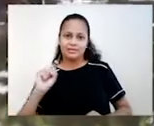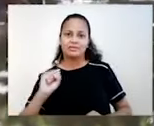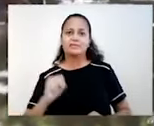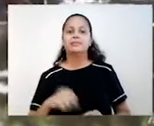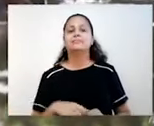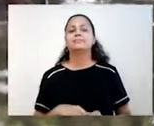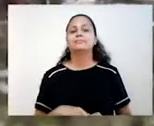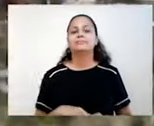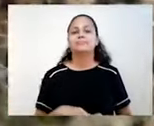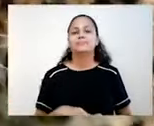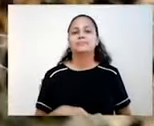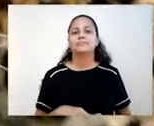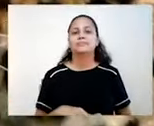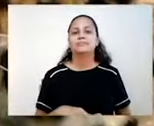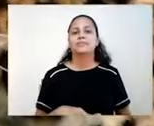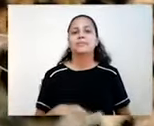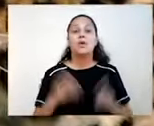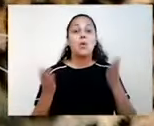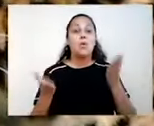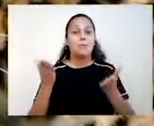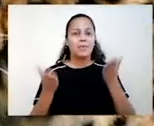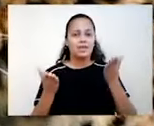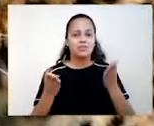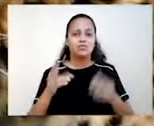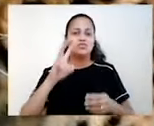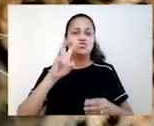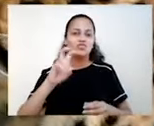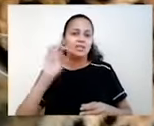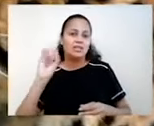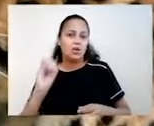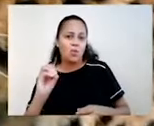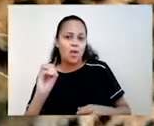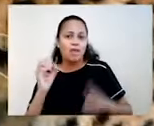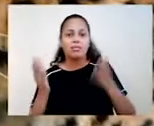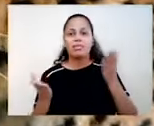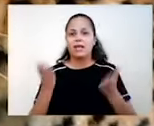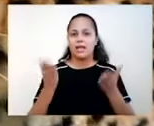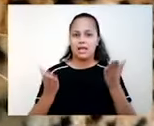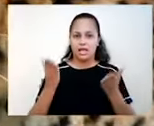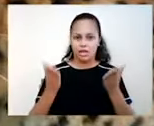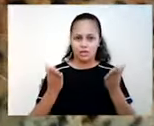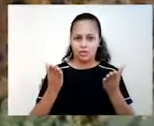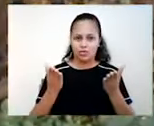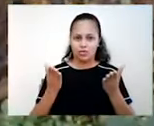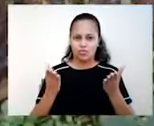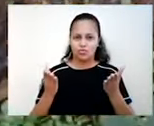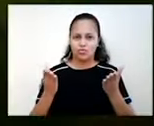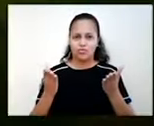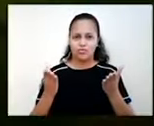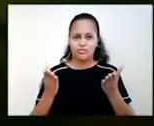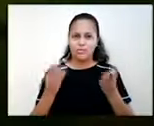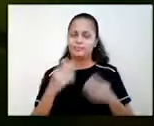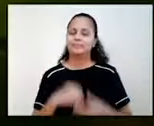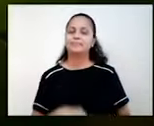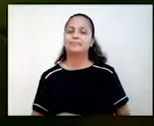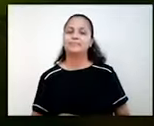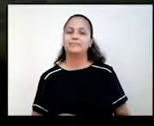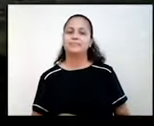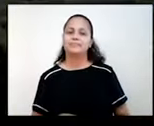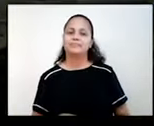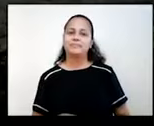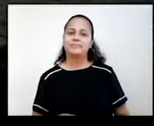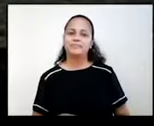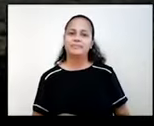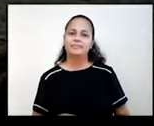Chamela Cuchimala, na costa do Pacífico, pesam apenas 50 quilos, próximo do tamanho de uma suçuarana